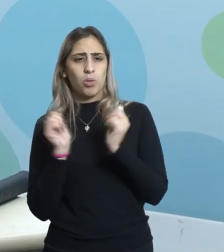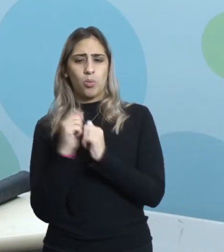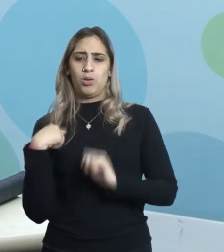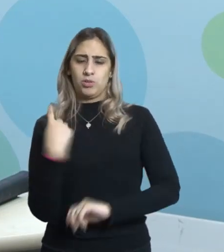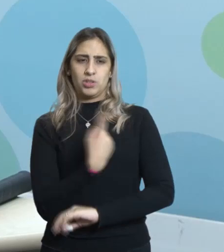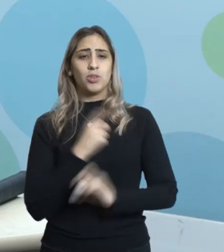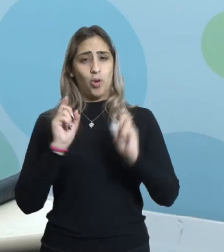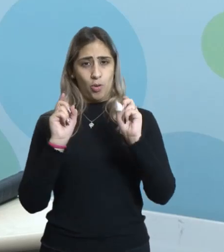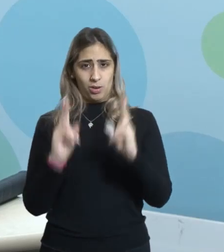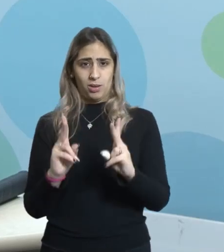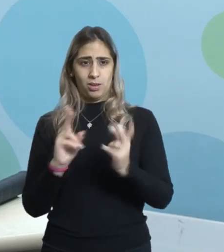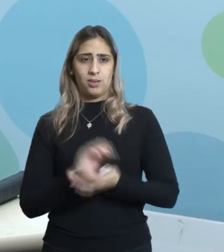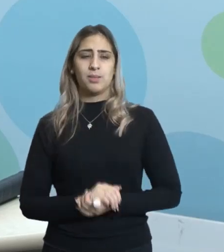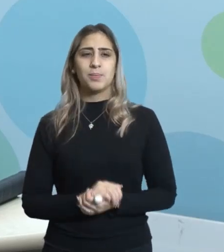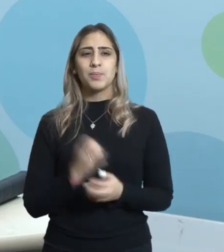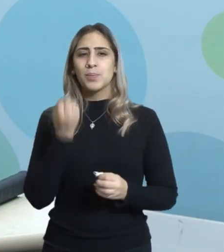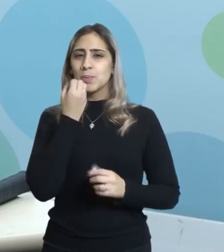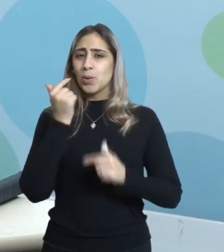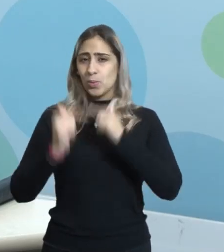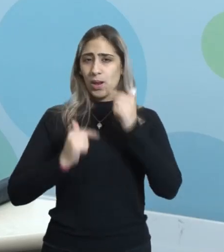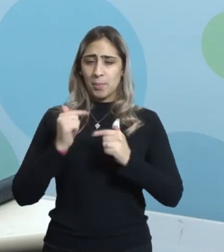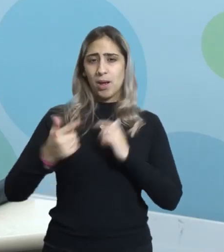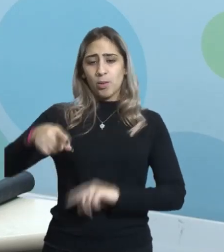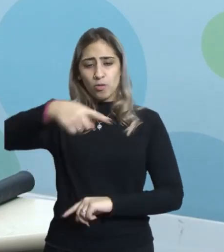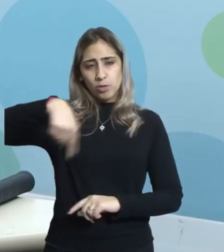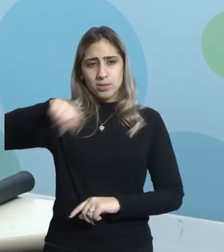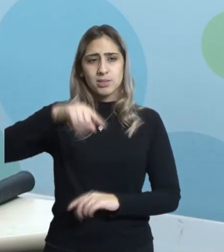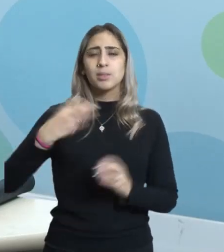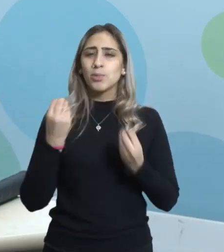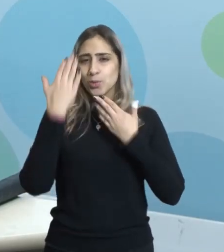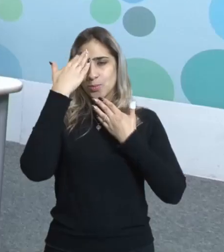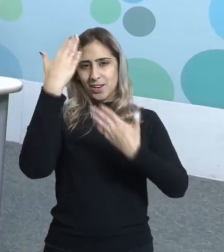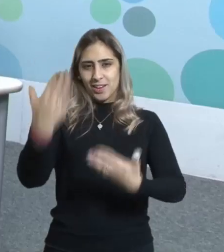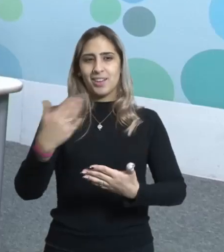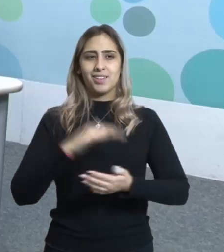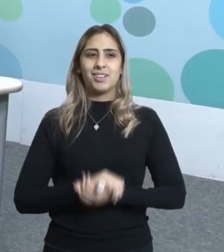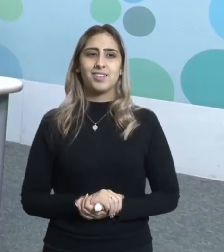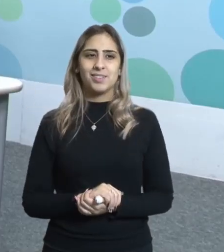gente, ok? Um bom trabalho a vocês e muito obrigada.